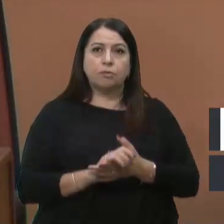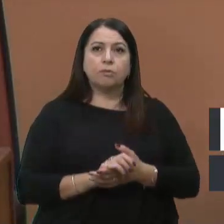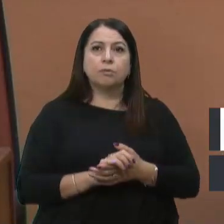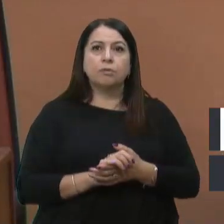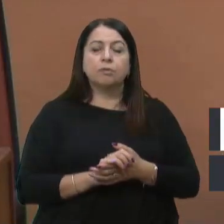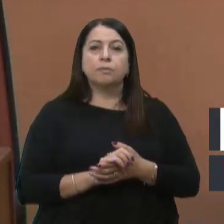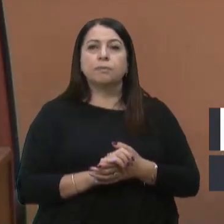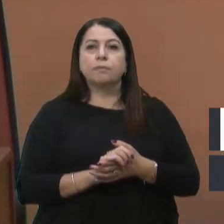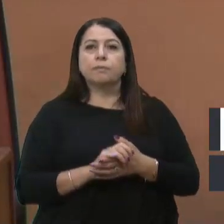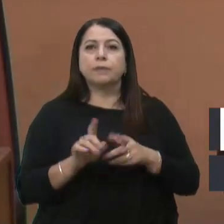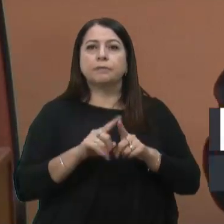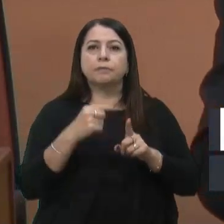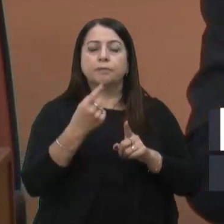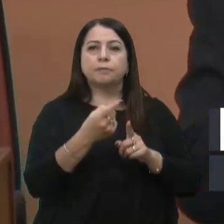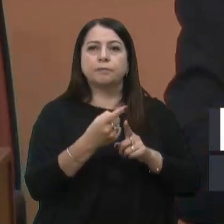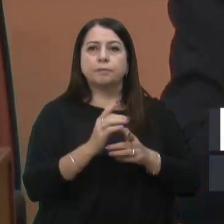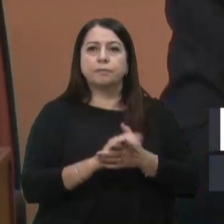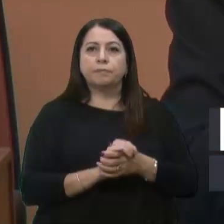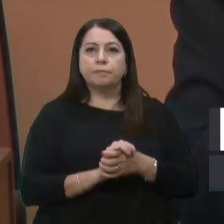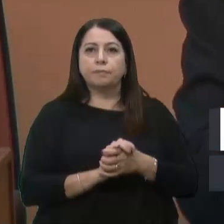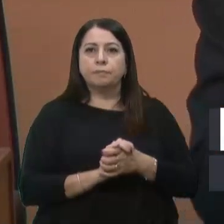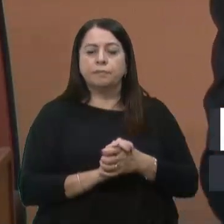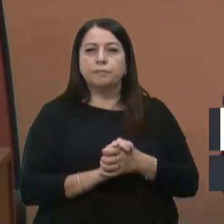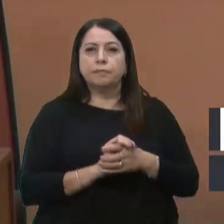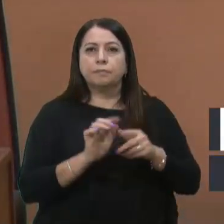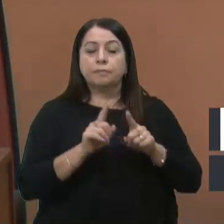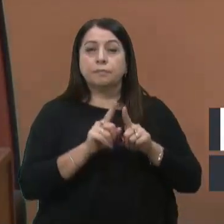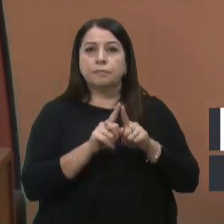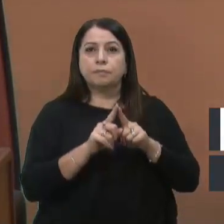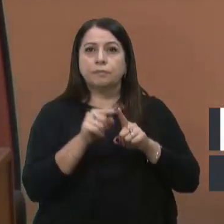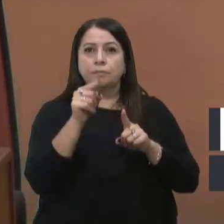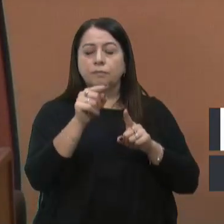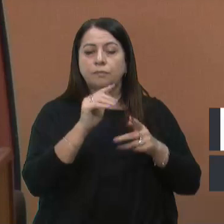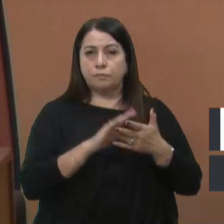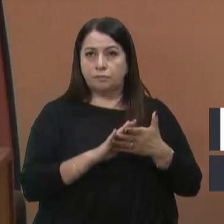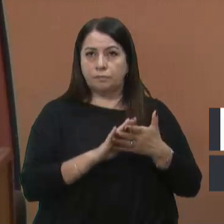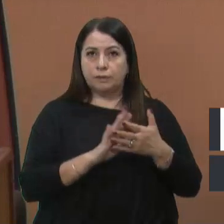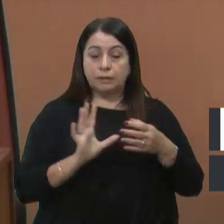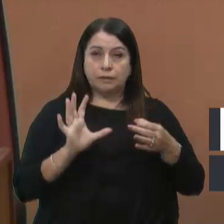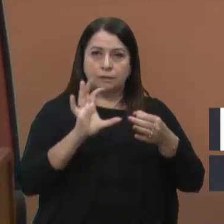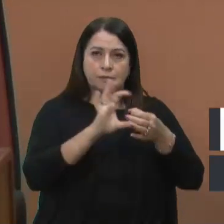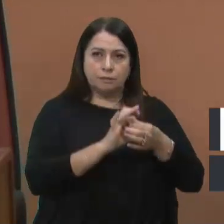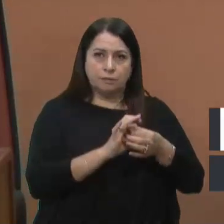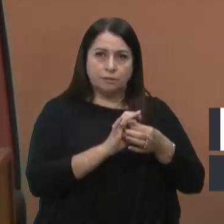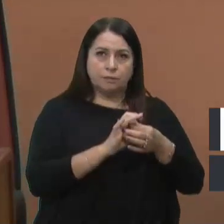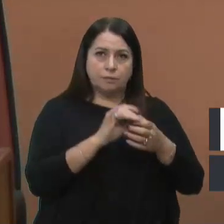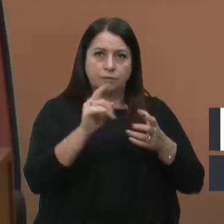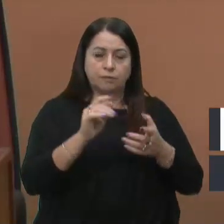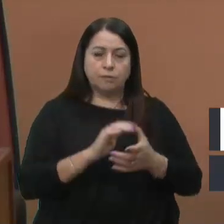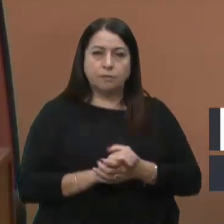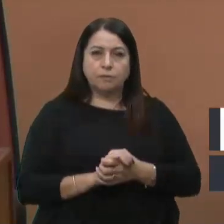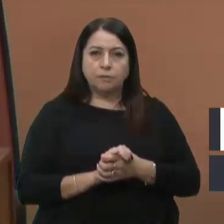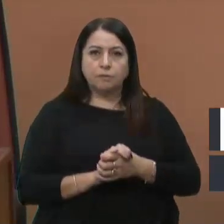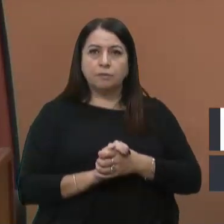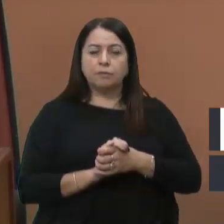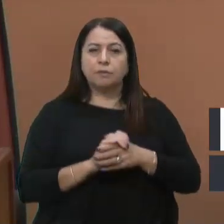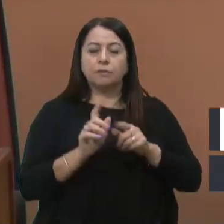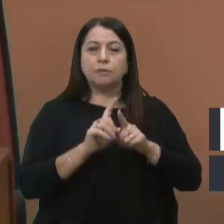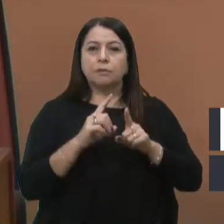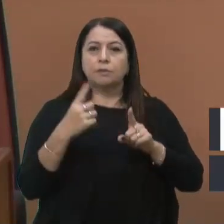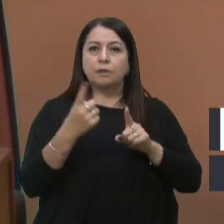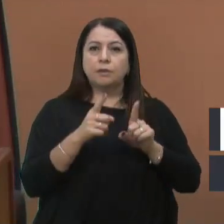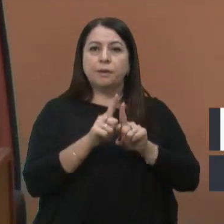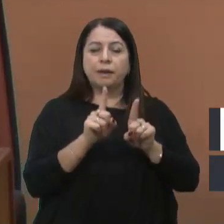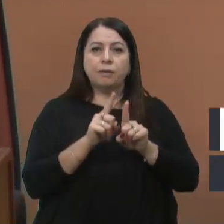tragédias como Brumadinho e vários exemplos que nós podemos aqui elencar de quanto tem sido de